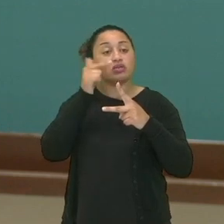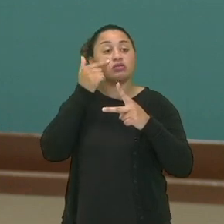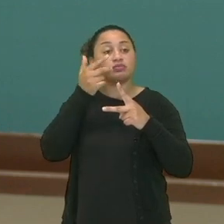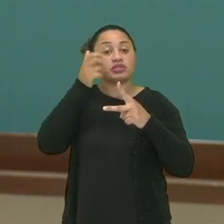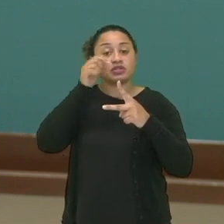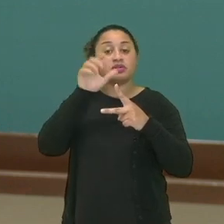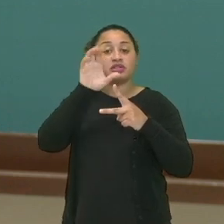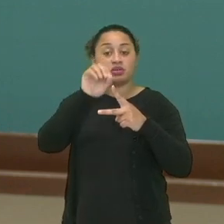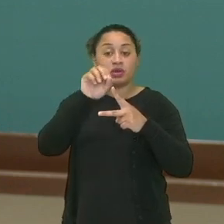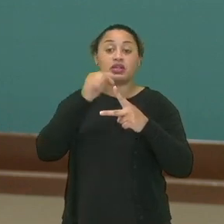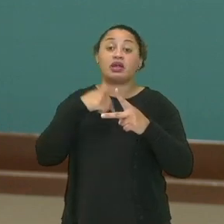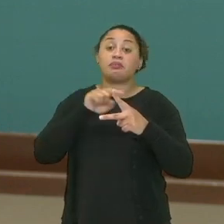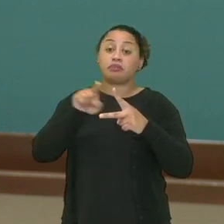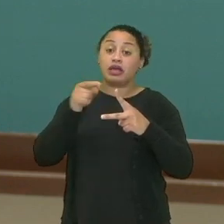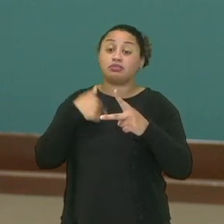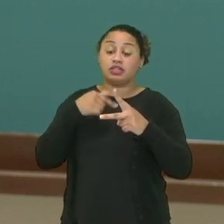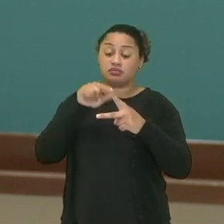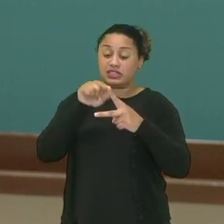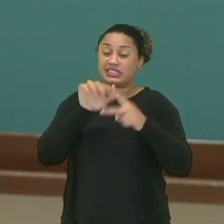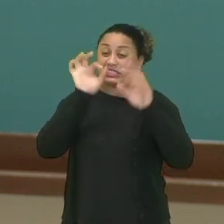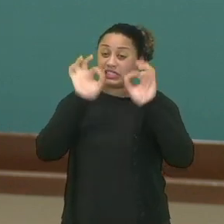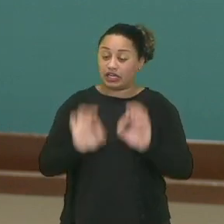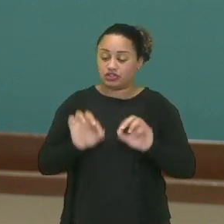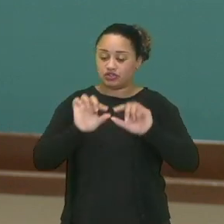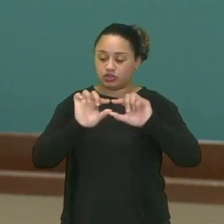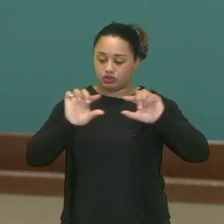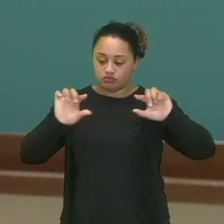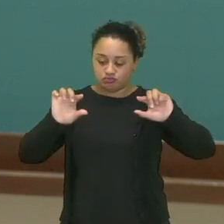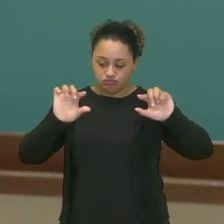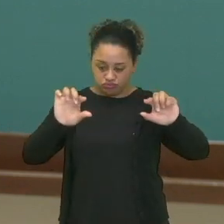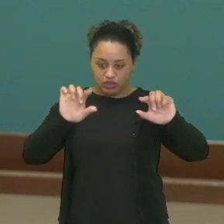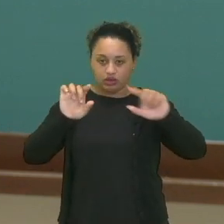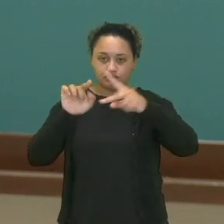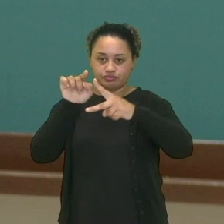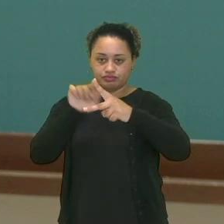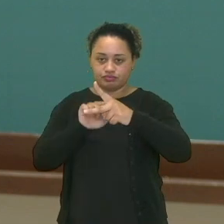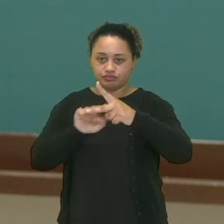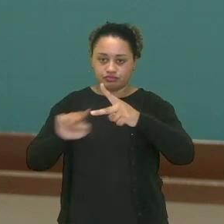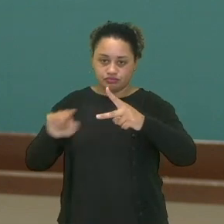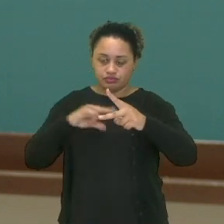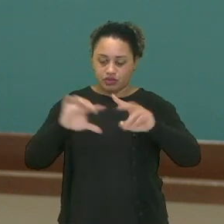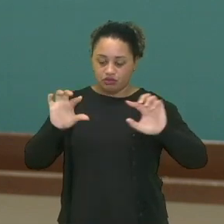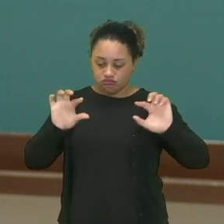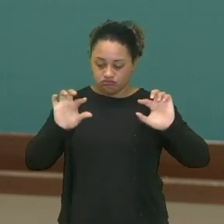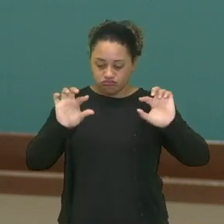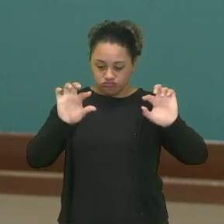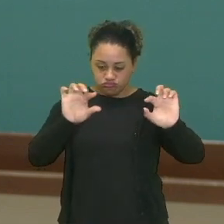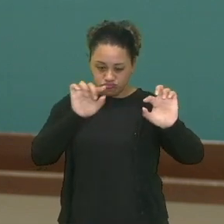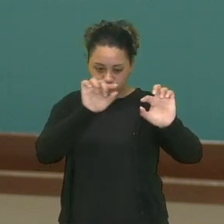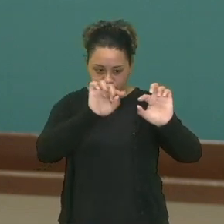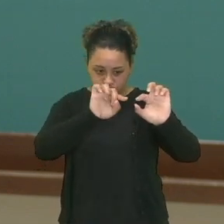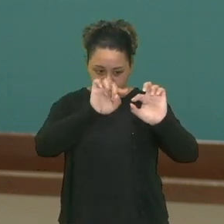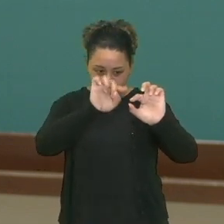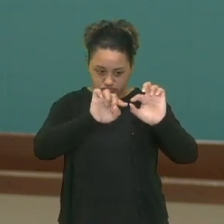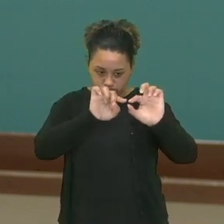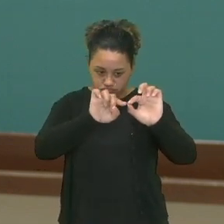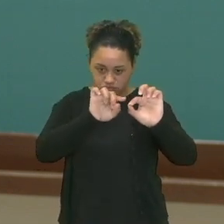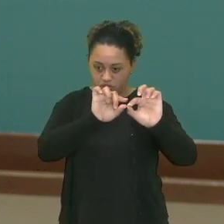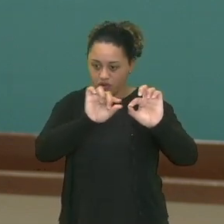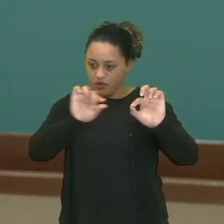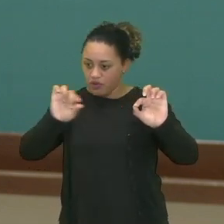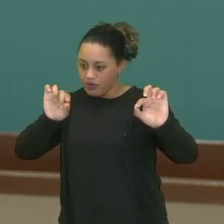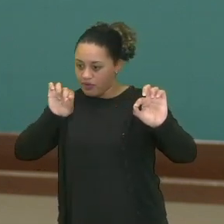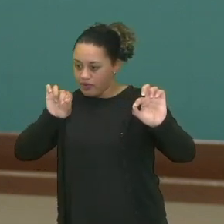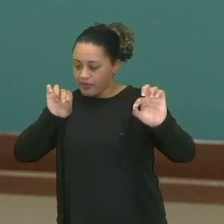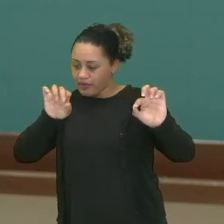encaixamos ele aqui bem na origem do ângulo. Aí depois, essa partezinha nós encaixamos nessa semi-reta aqui